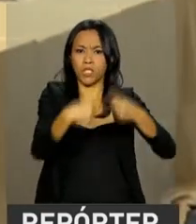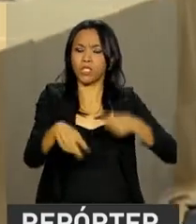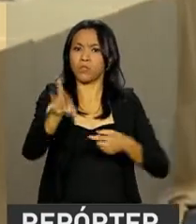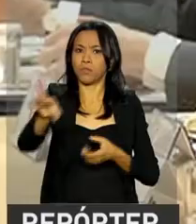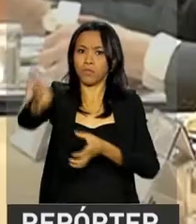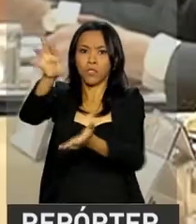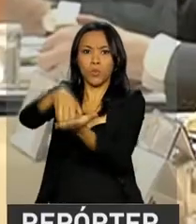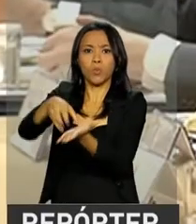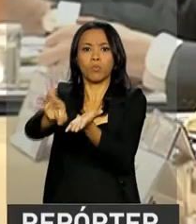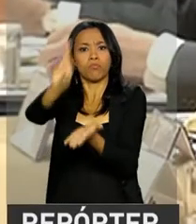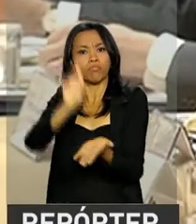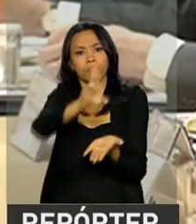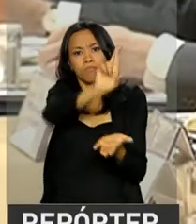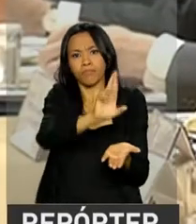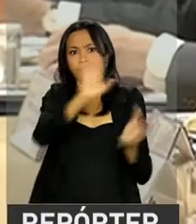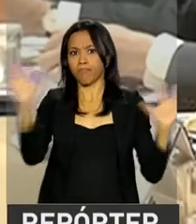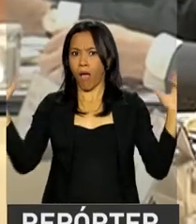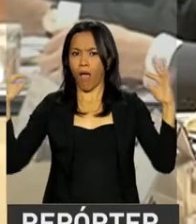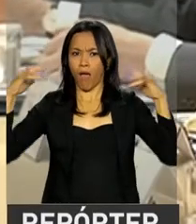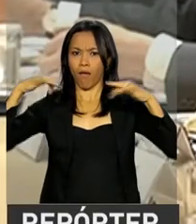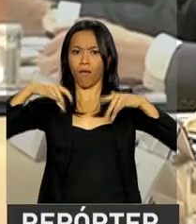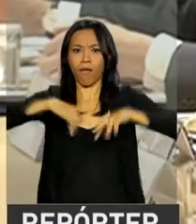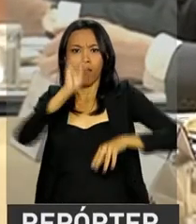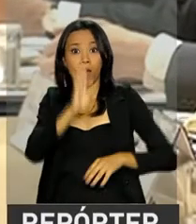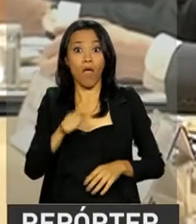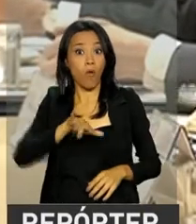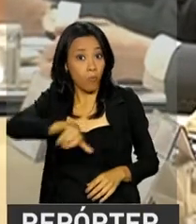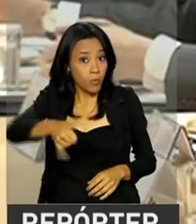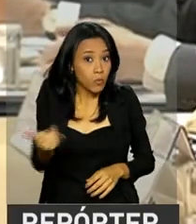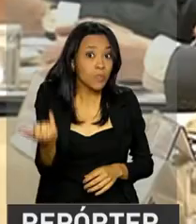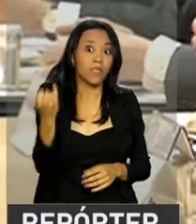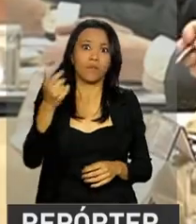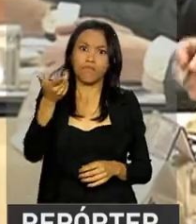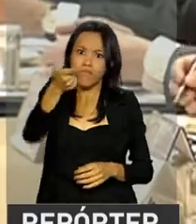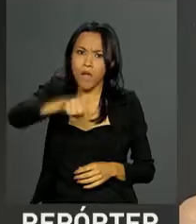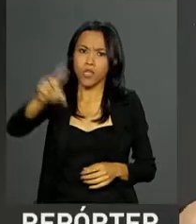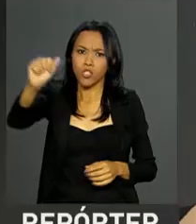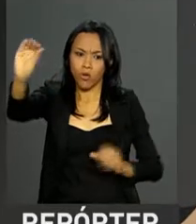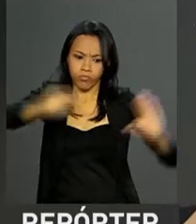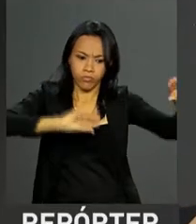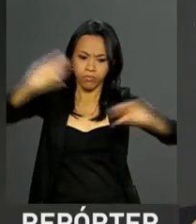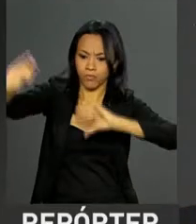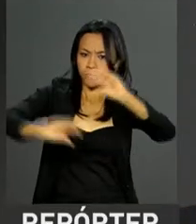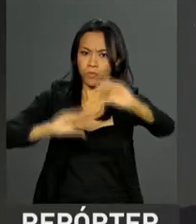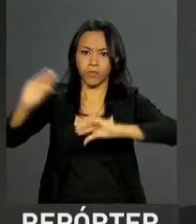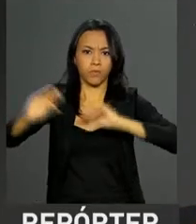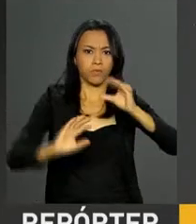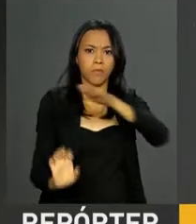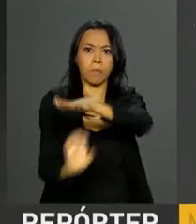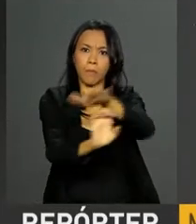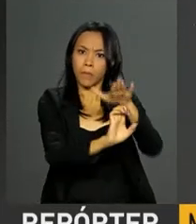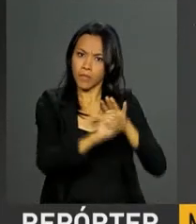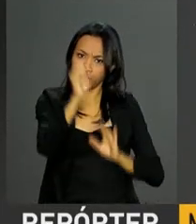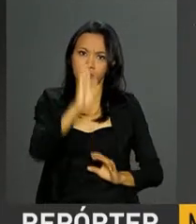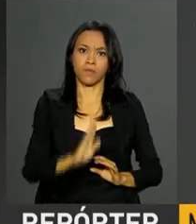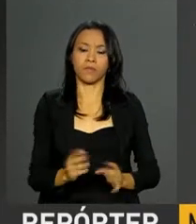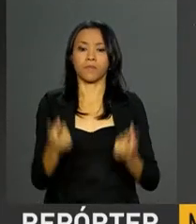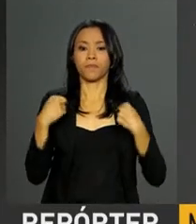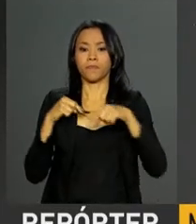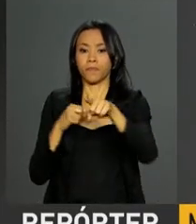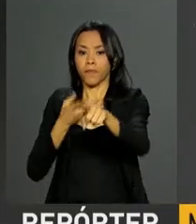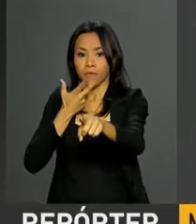internacionais e pode ser uma chance para o país atrair mais investimentos sempre que existe um evento internacional relevante